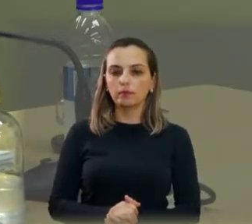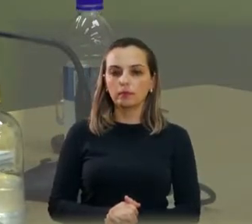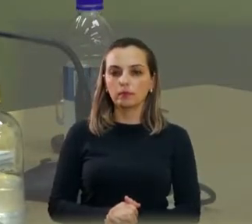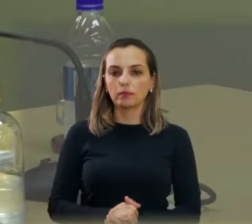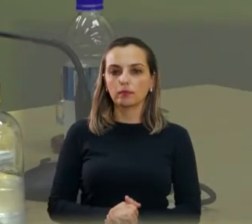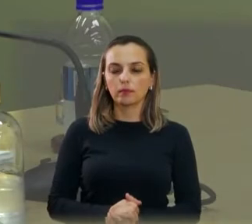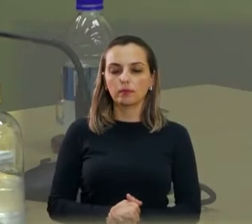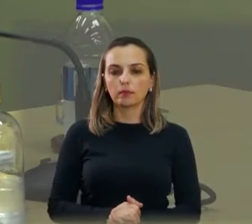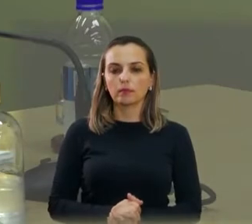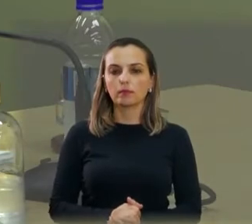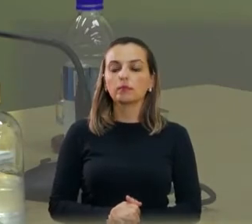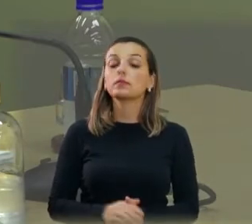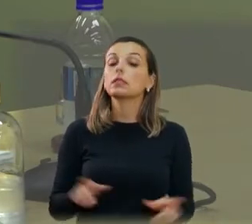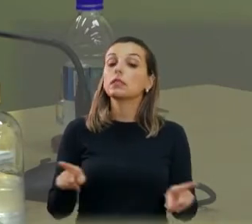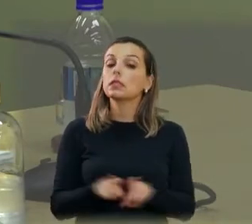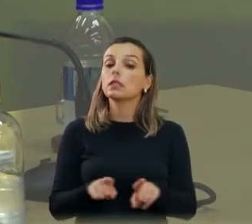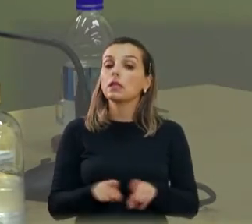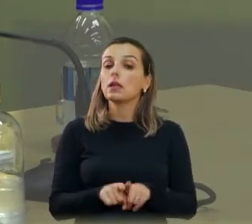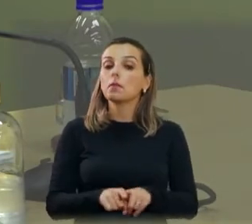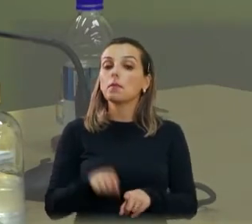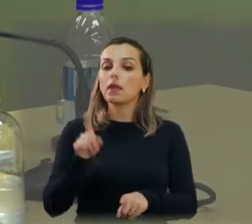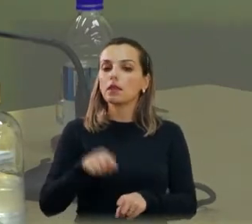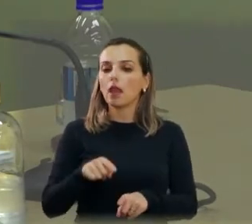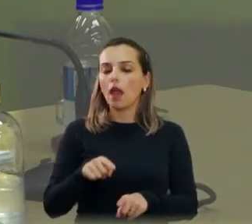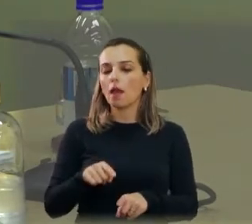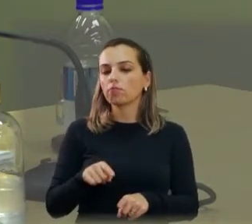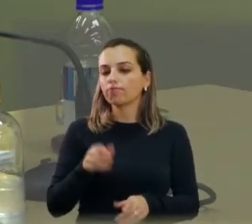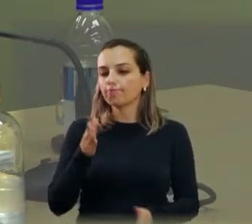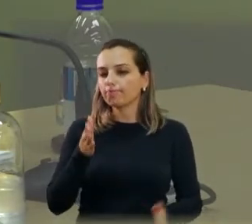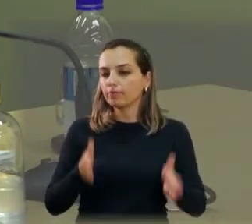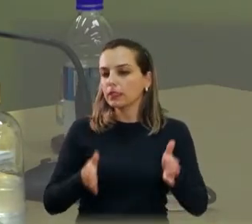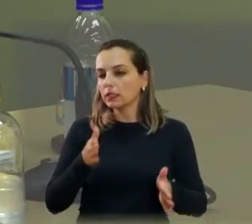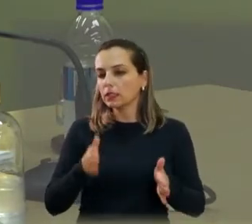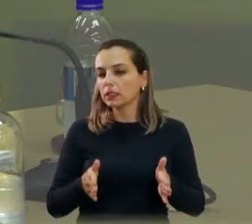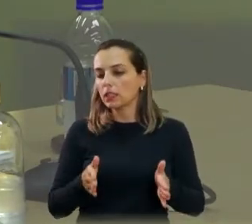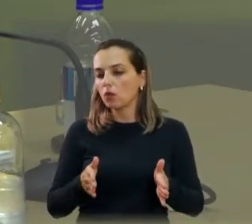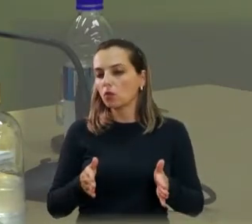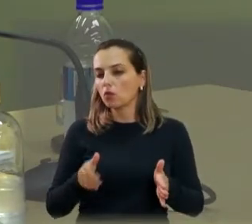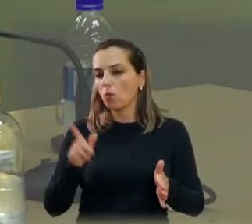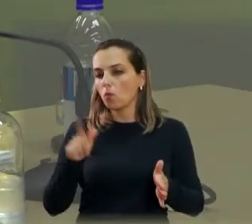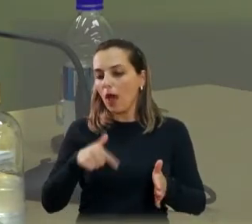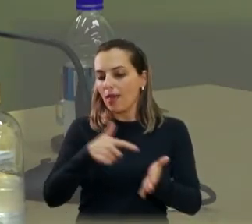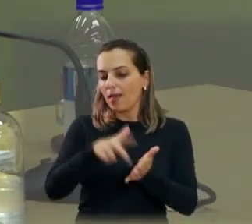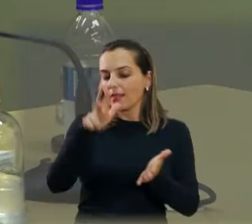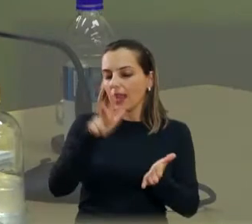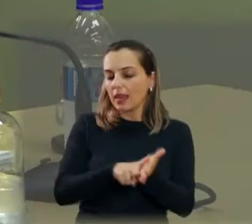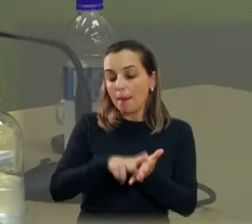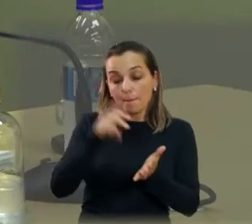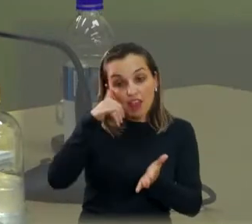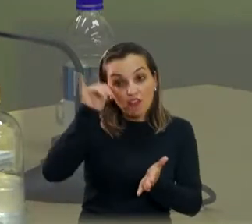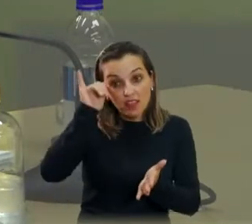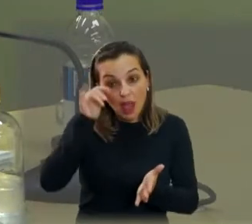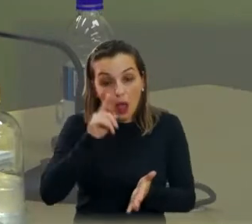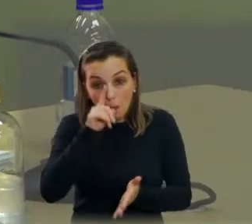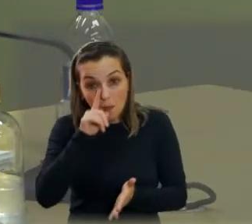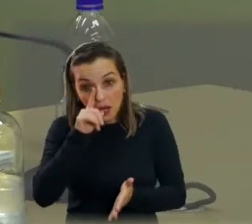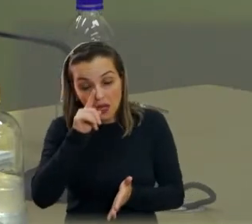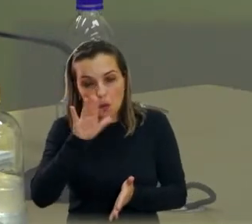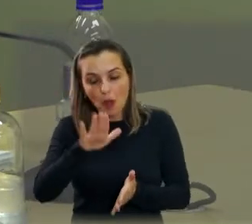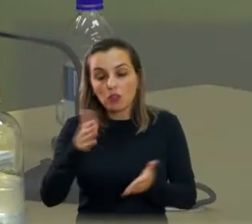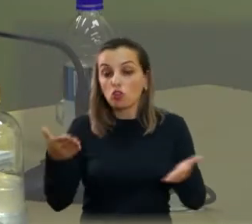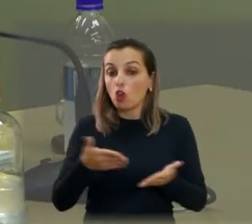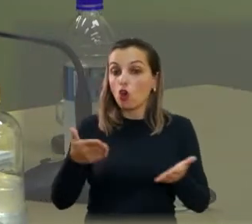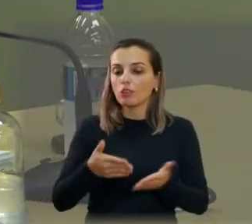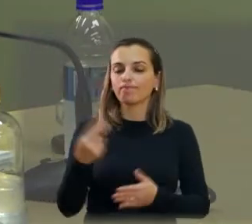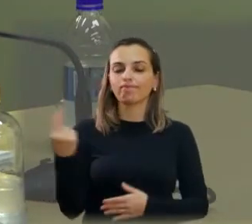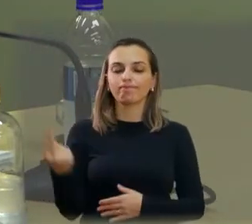Novamente, né, como eu citei, a gente viveu um período que a gente fazia internação preventiva, né? Hoje isso não é mais possível,